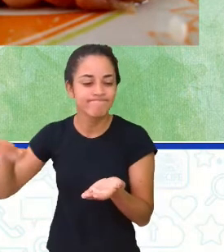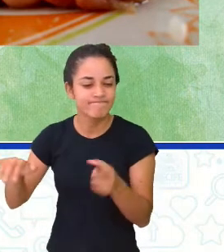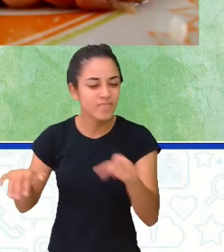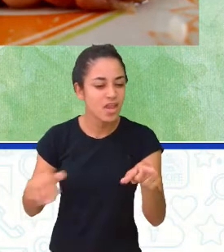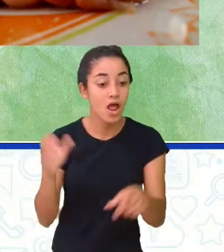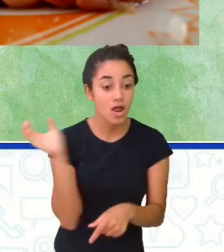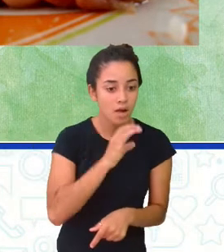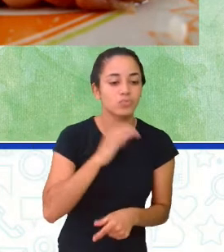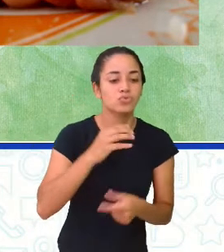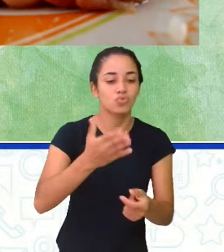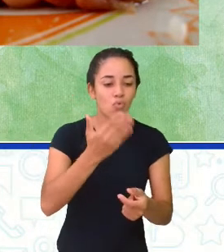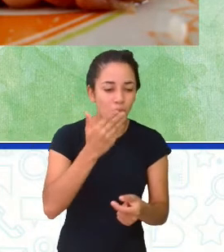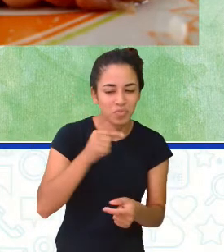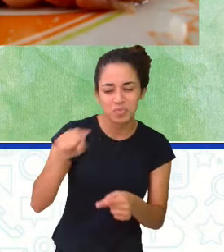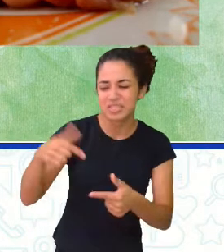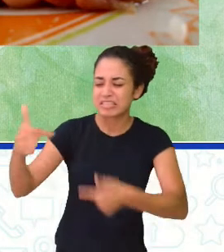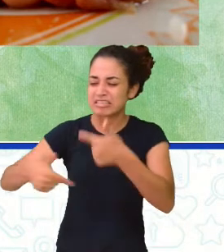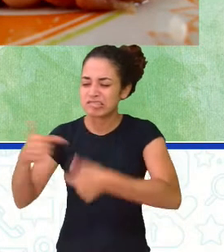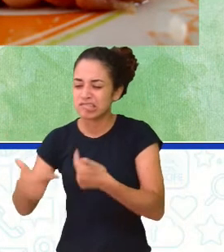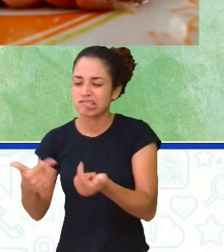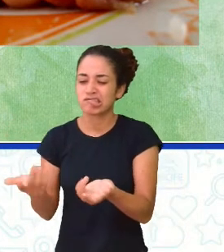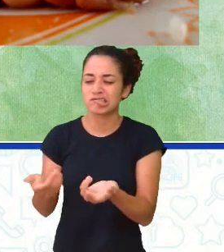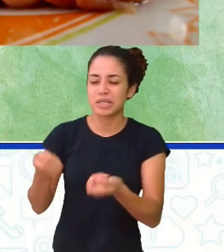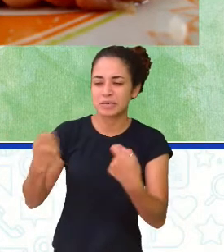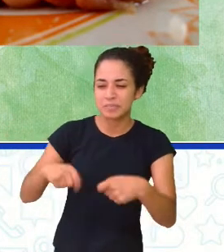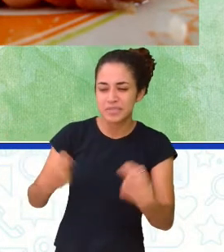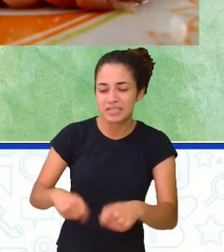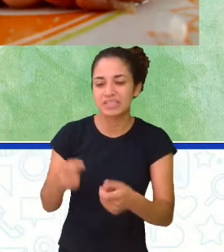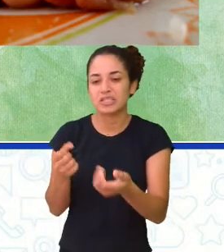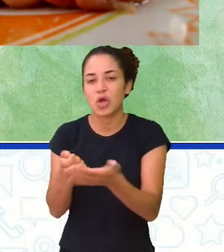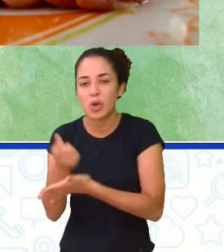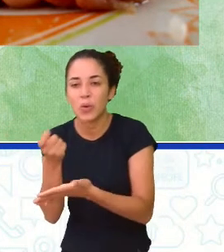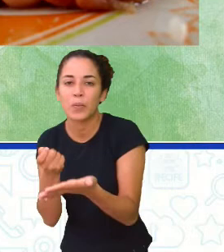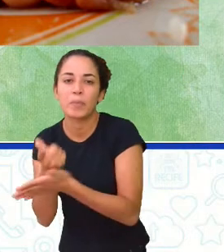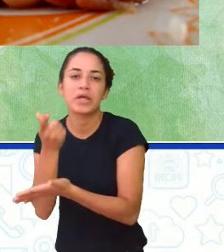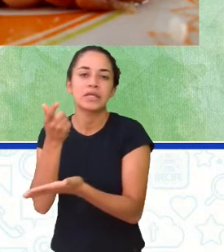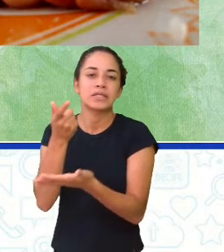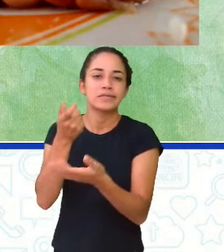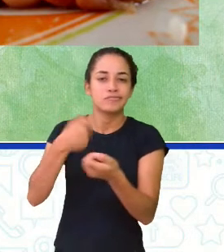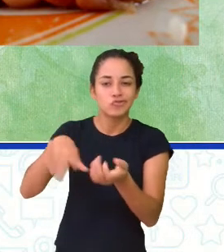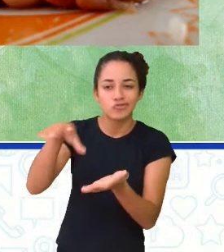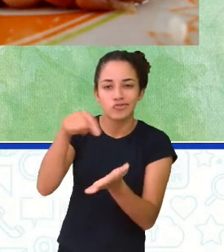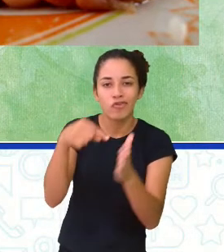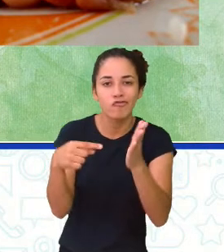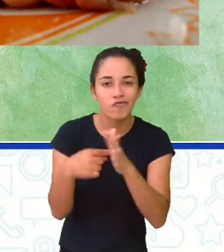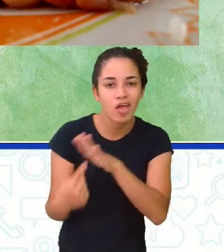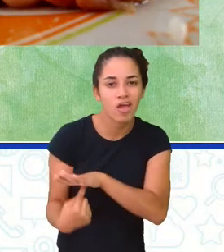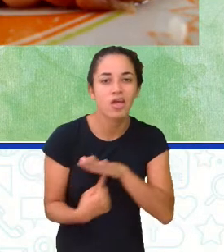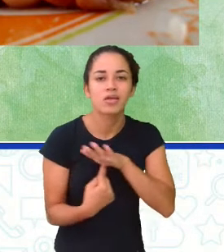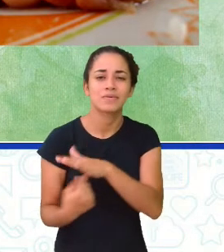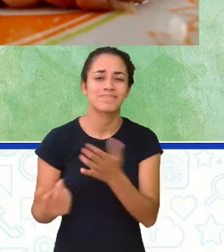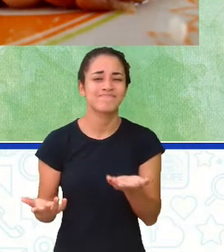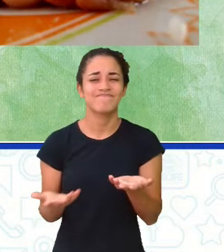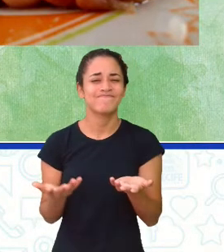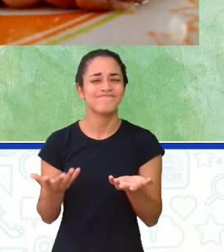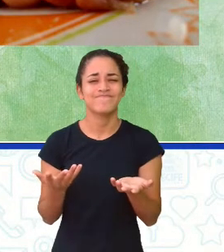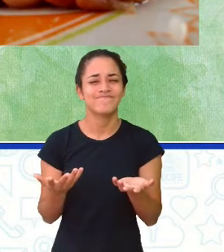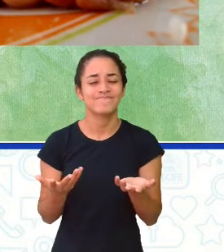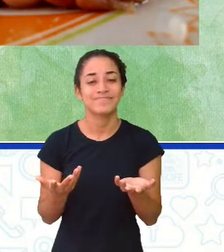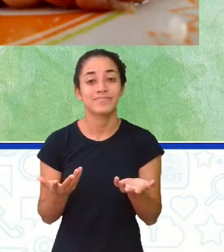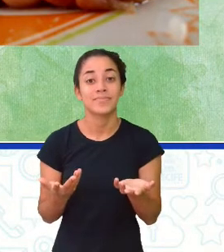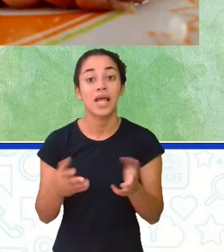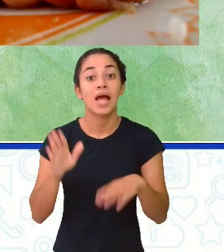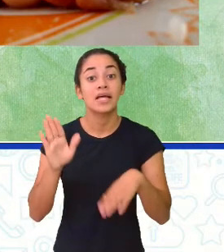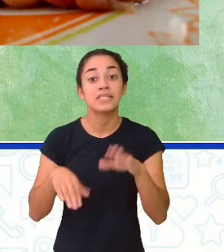rápido, porque aquele dá muito trabalho, porque aquele tem que ir lá na Ceasa comprar, tem que ir lá na feira, não é? Muitas vezes algo está